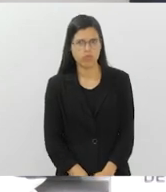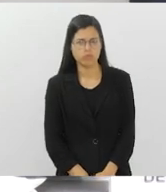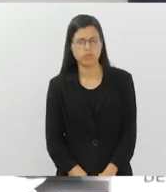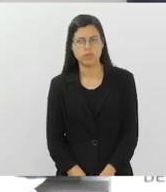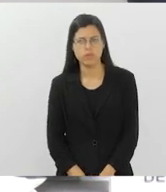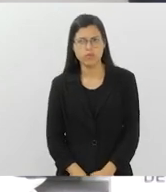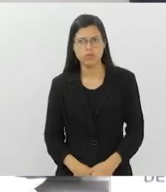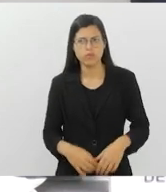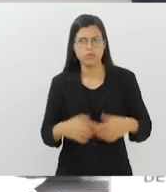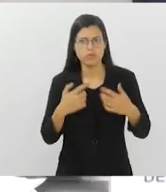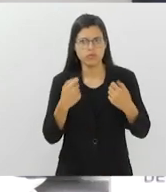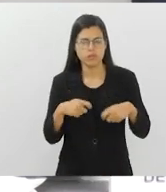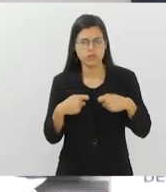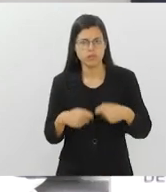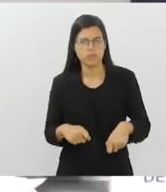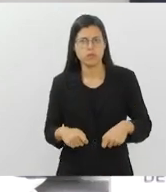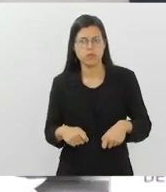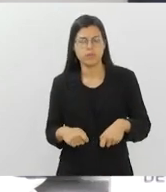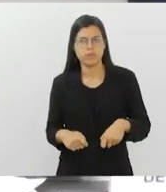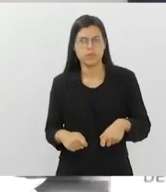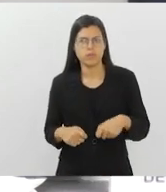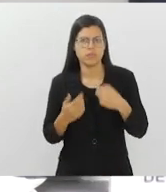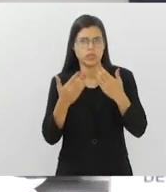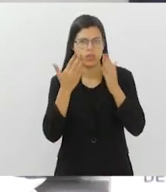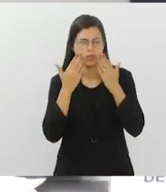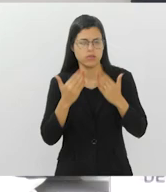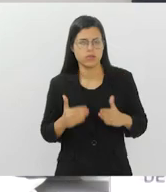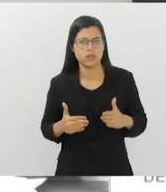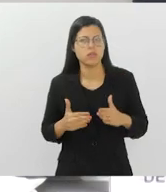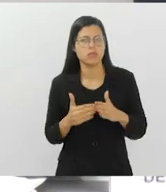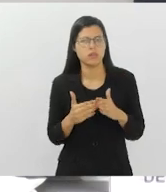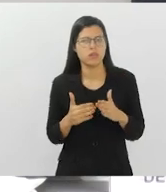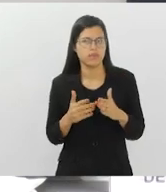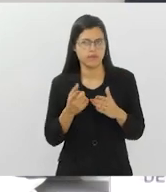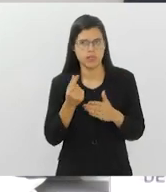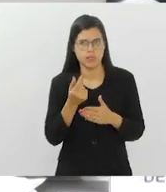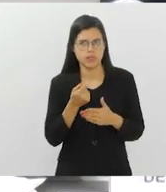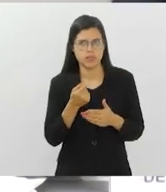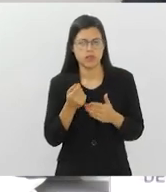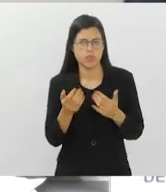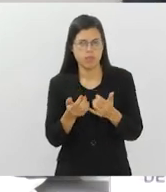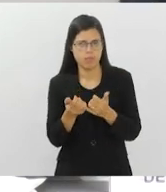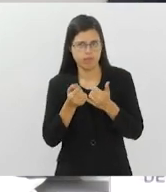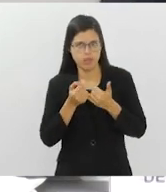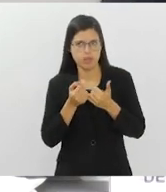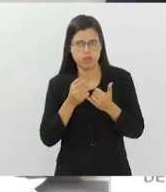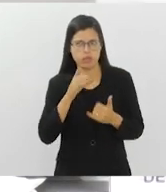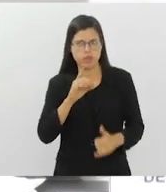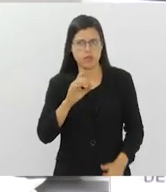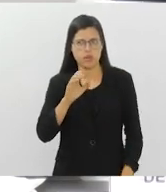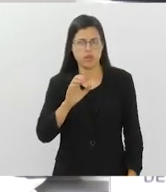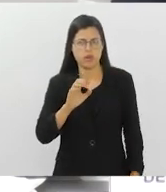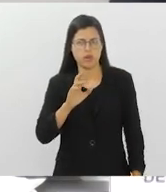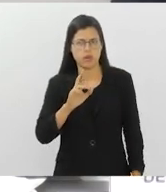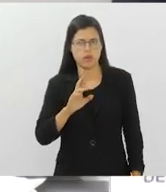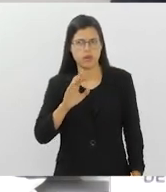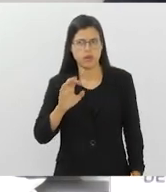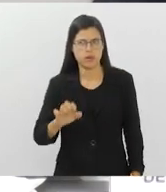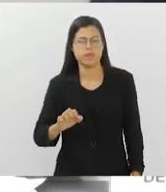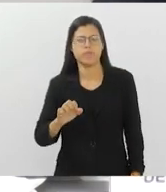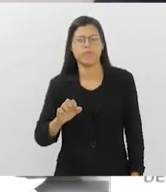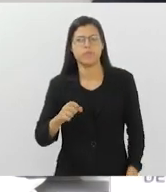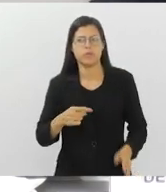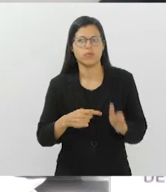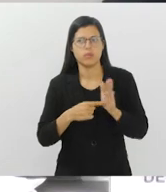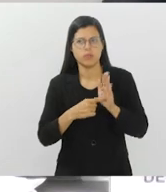Preciso requerer o envio do balanço financeiro patrimonial, DRE, demonstrativo de resultado do